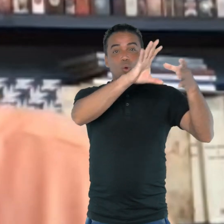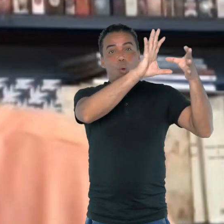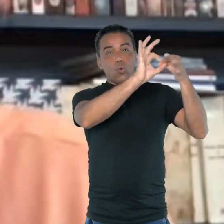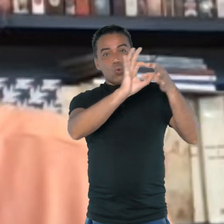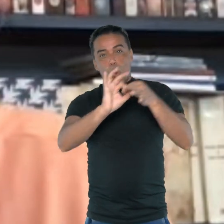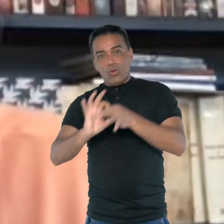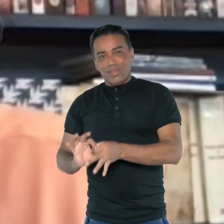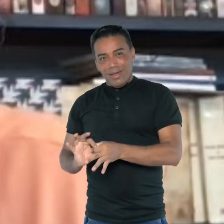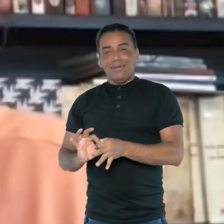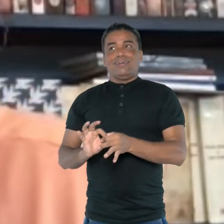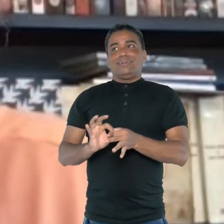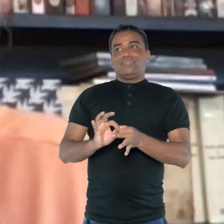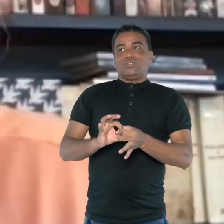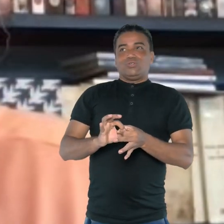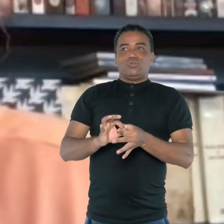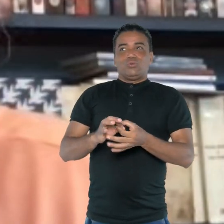quer